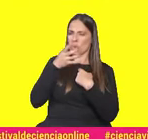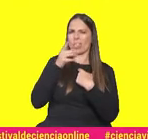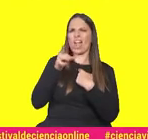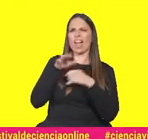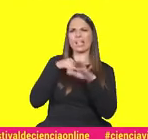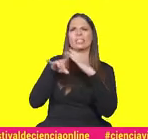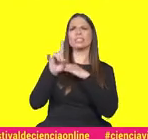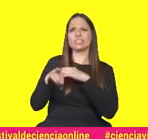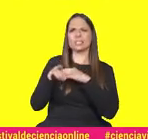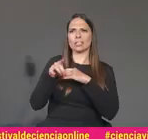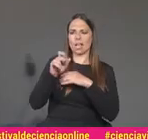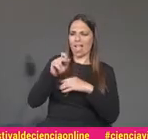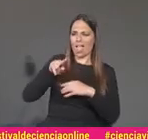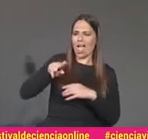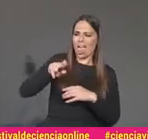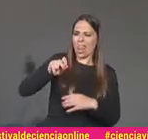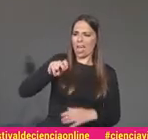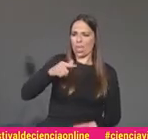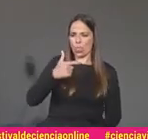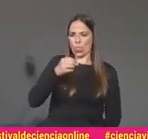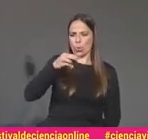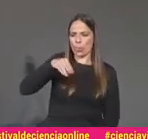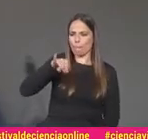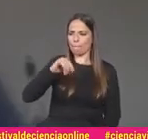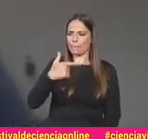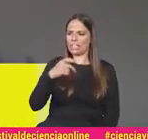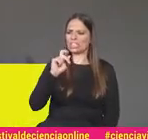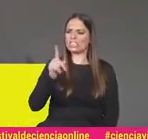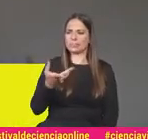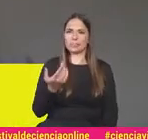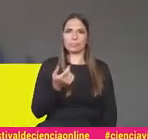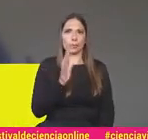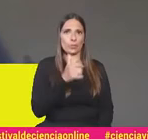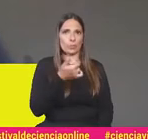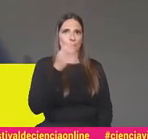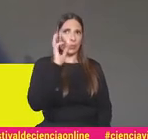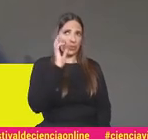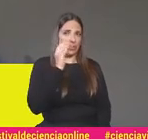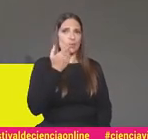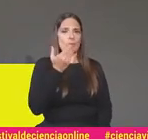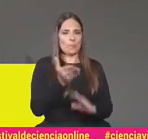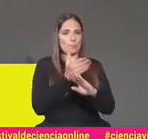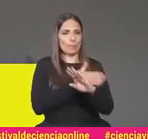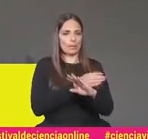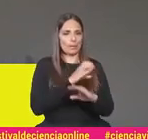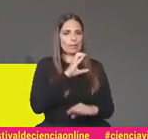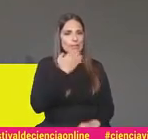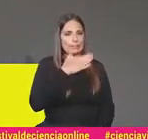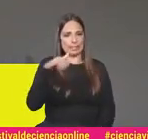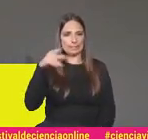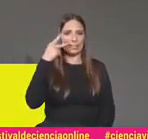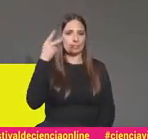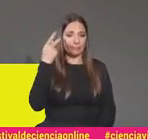que é que faz um anatomista. Olá, boa tarde. Antes de tudo, muito obrigado à Ciência Viva